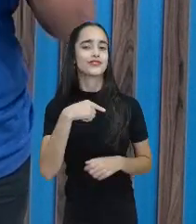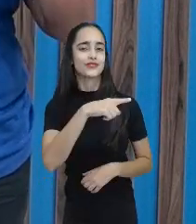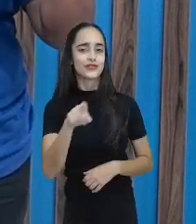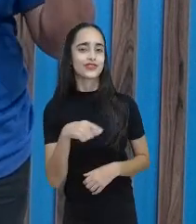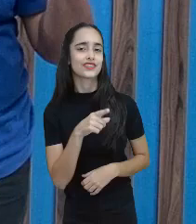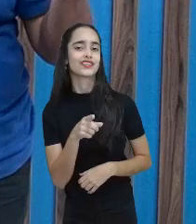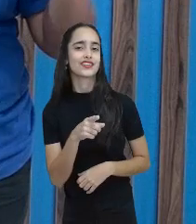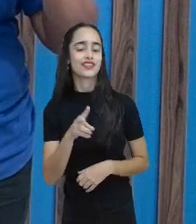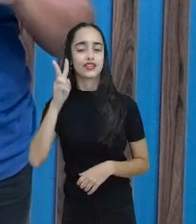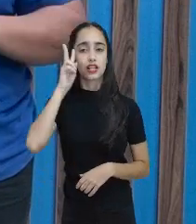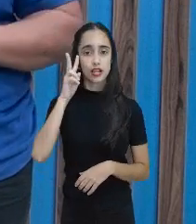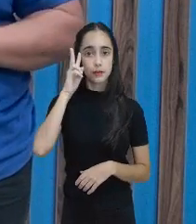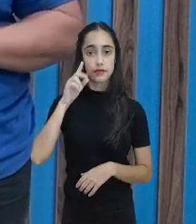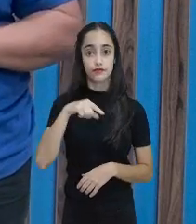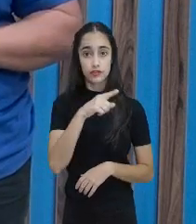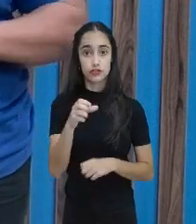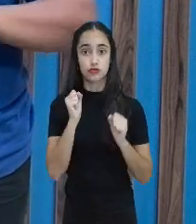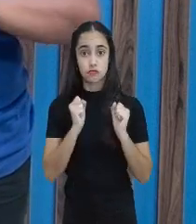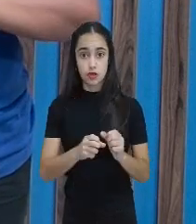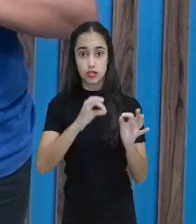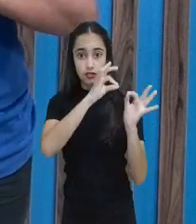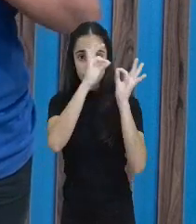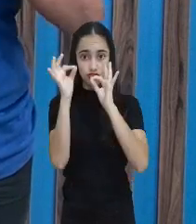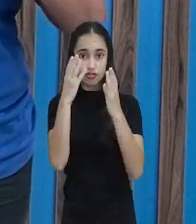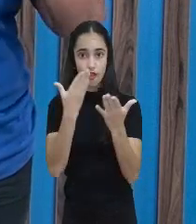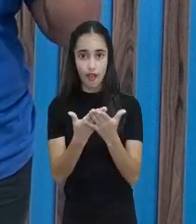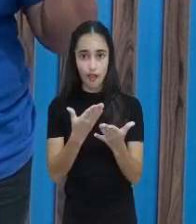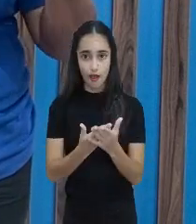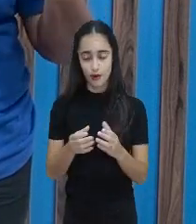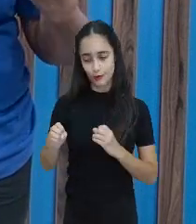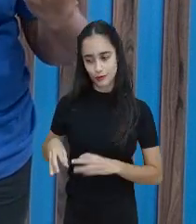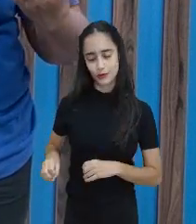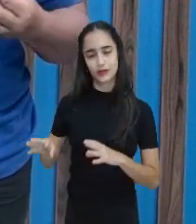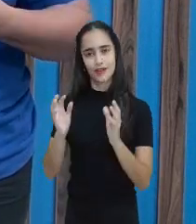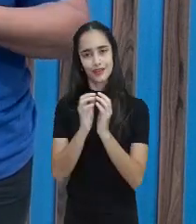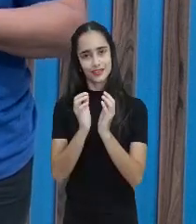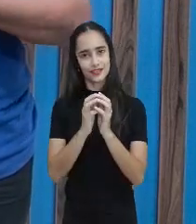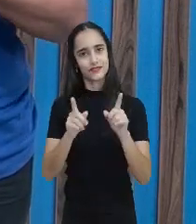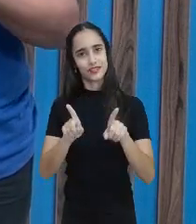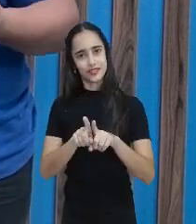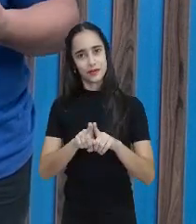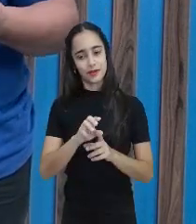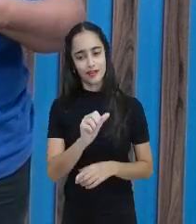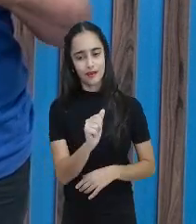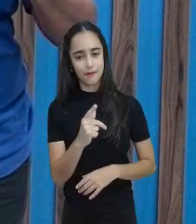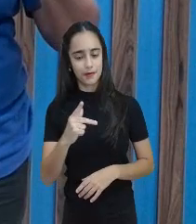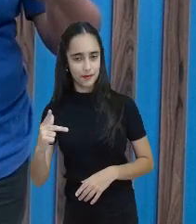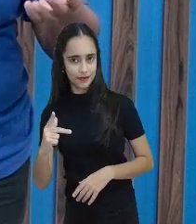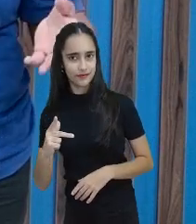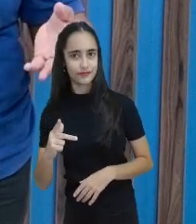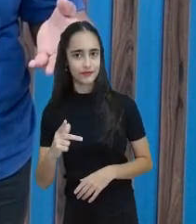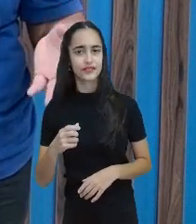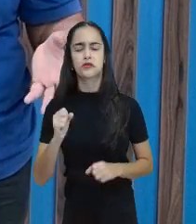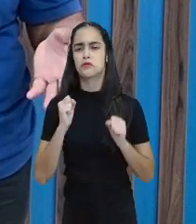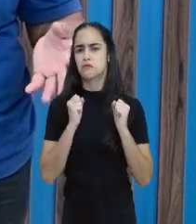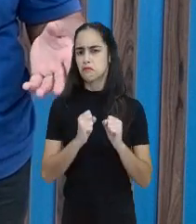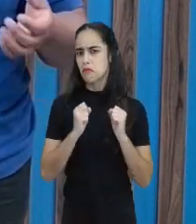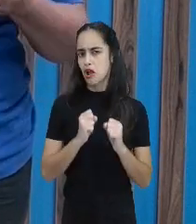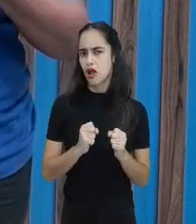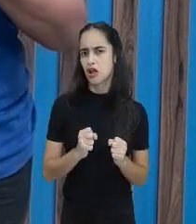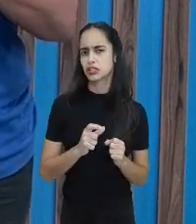aula pelo aplicativo do Educa Recife. Então, existem várias formas de você assistir essa aula. Pela